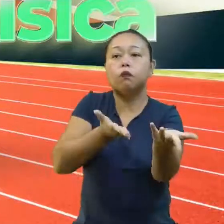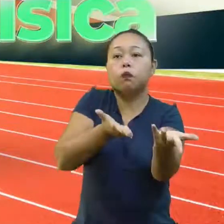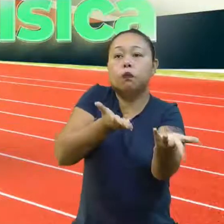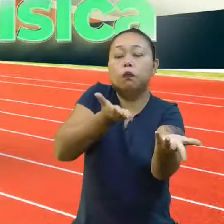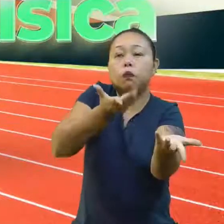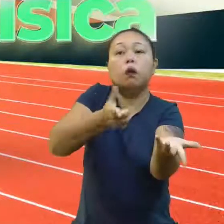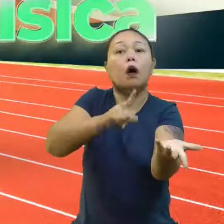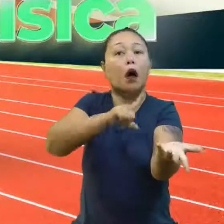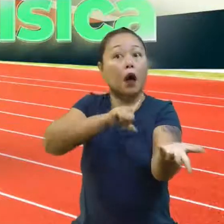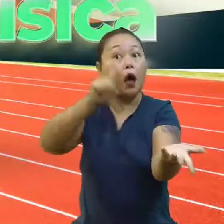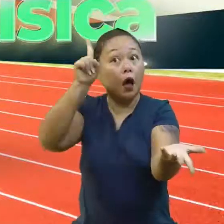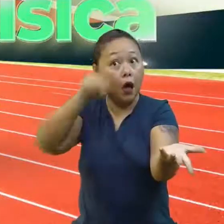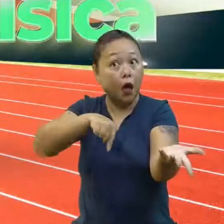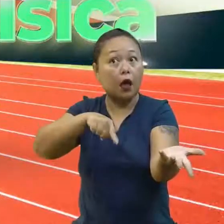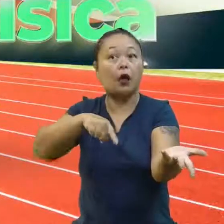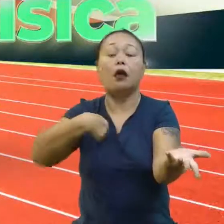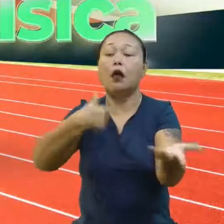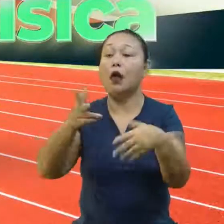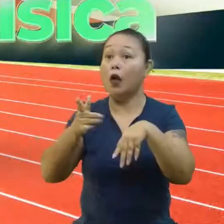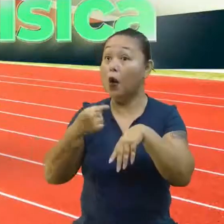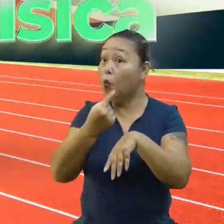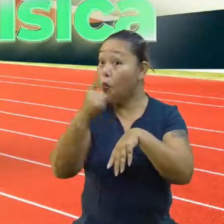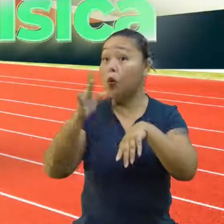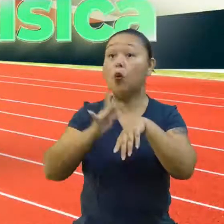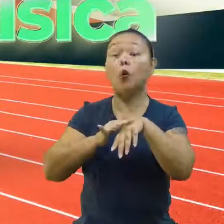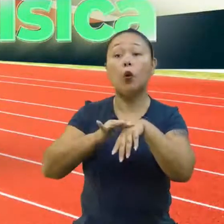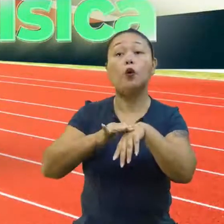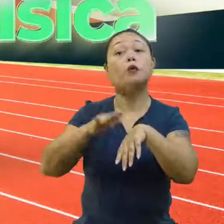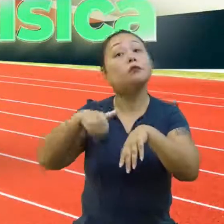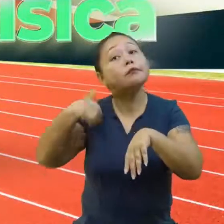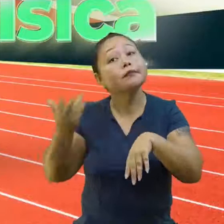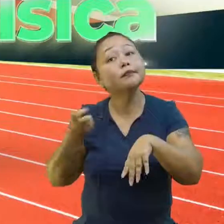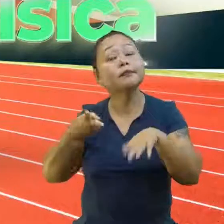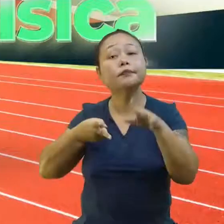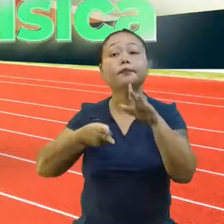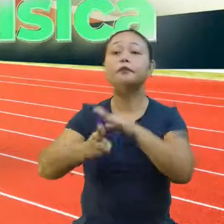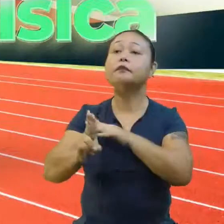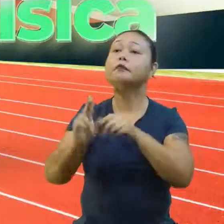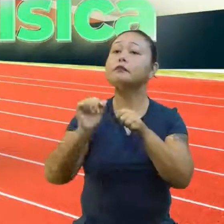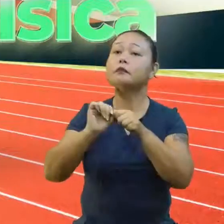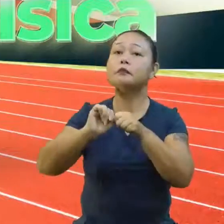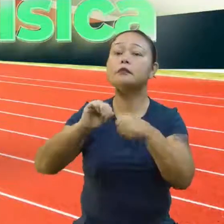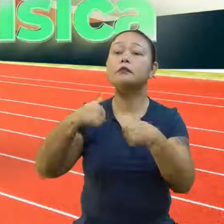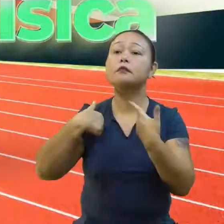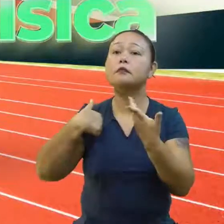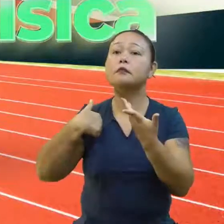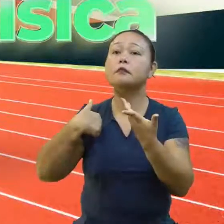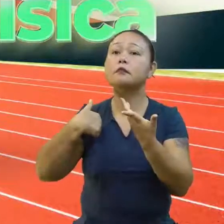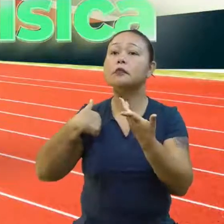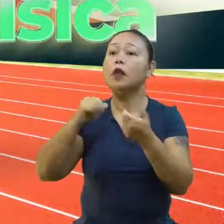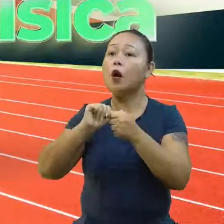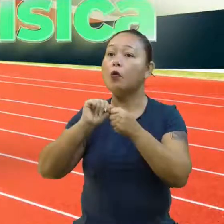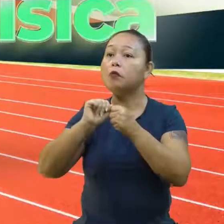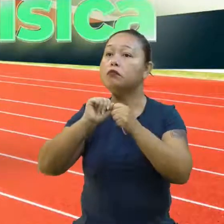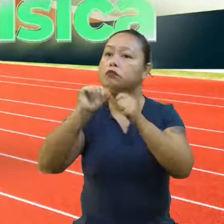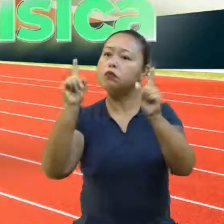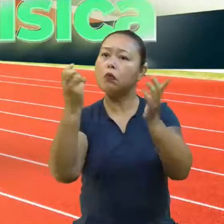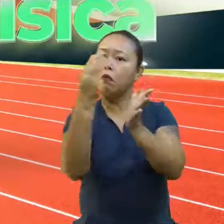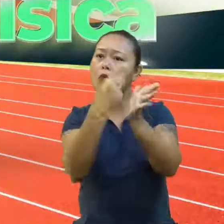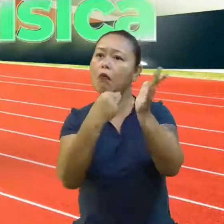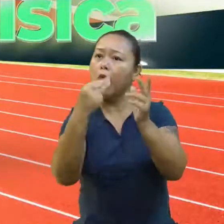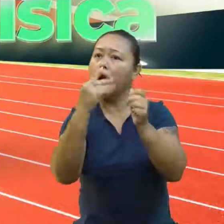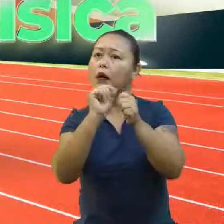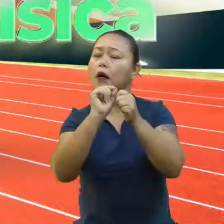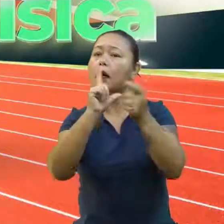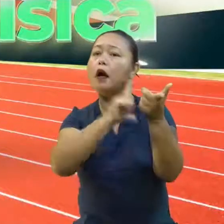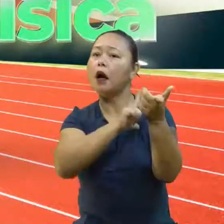das doenças. Então, agora nós vamos continuar nossa reflexão. Eu trouxe para vocês aí um mapa sobre o sedentarismo. Os dados